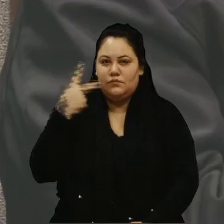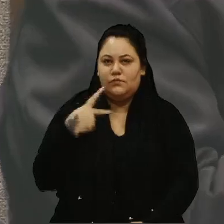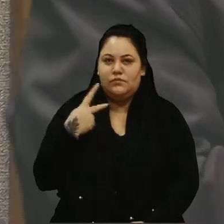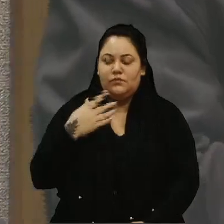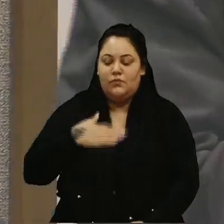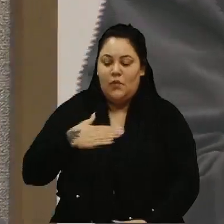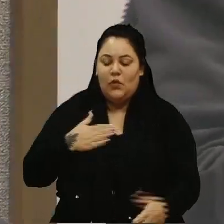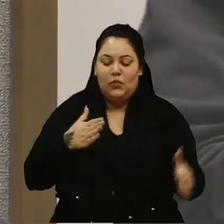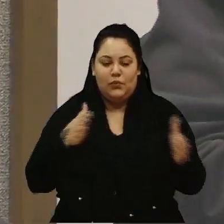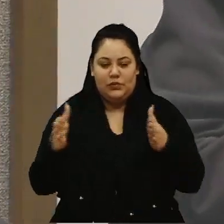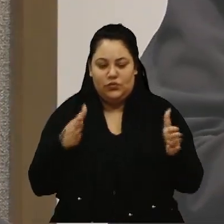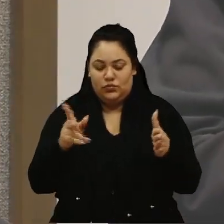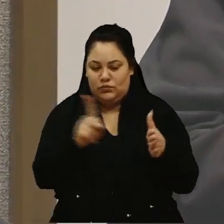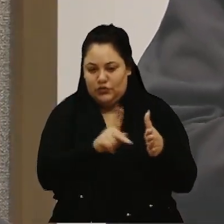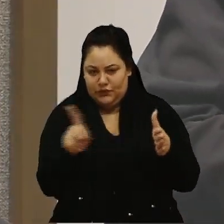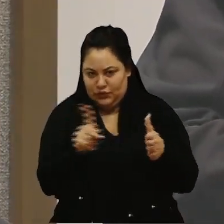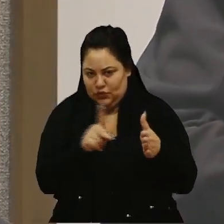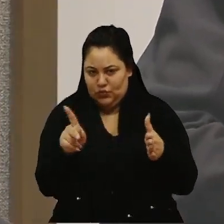professor,